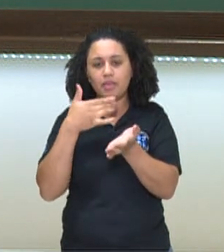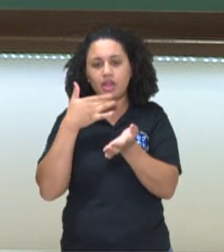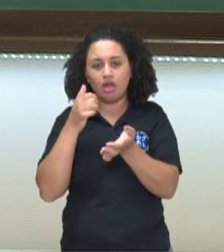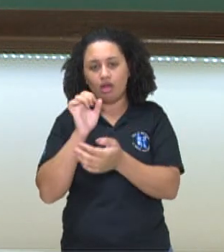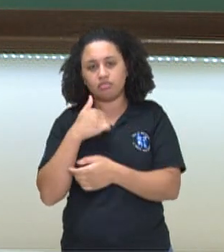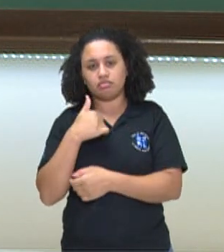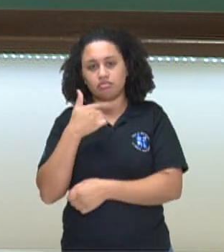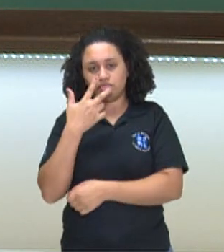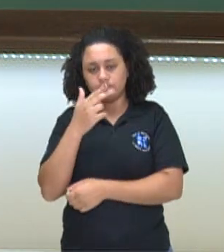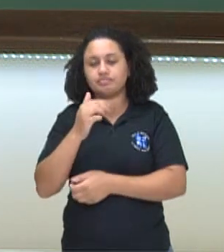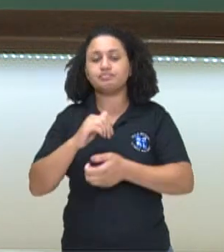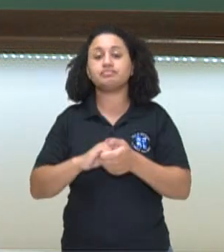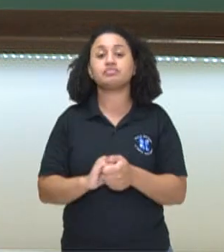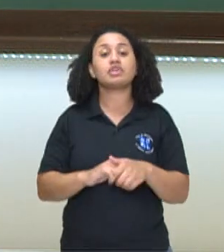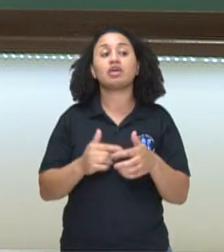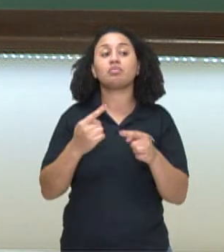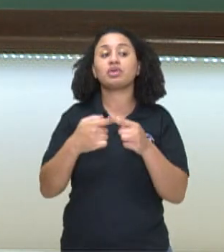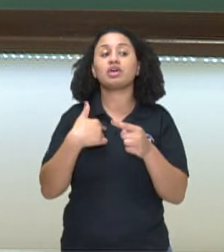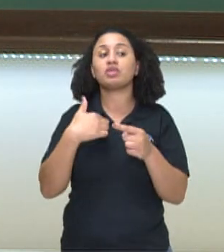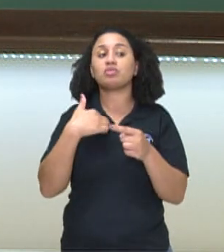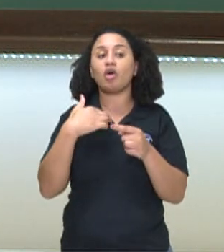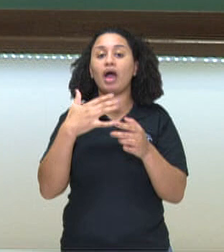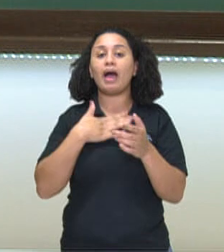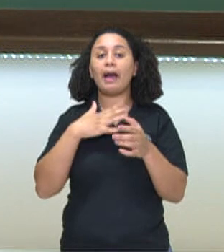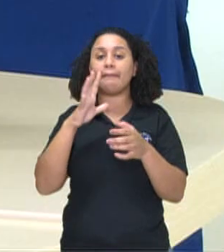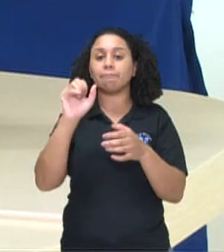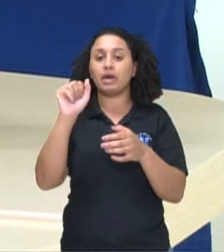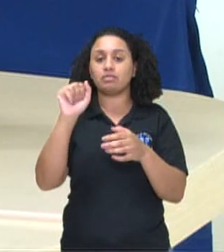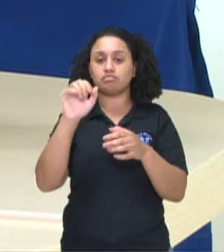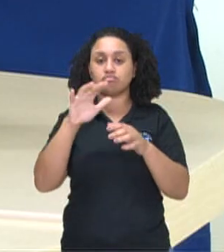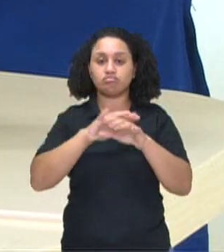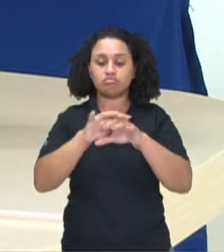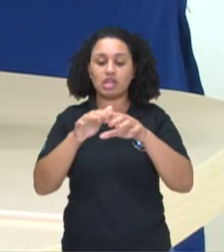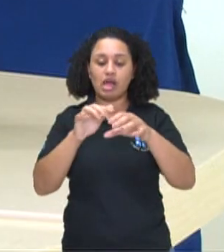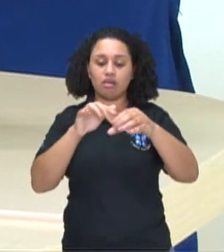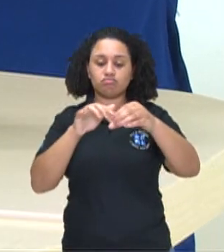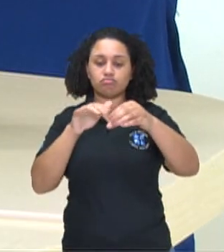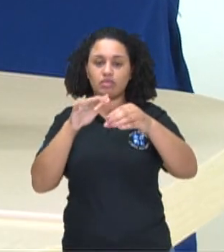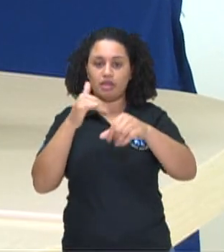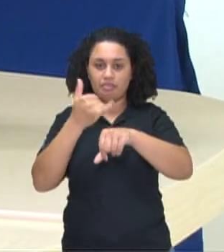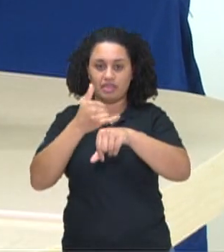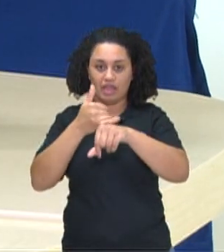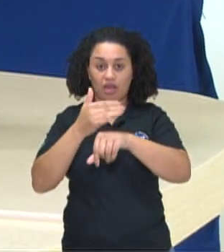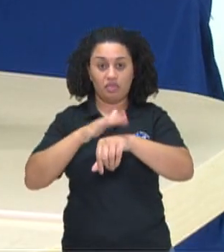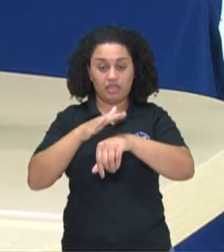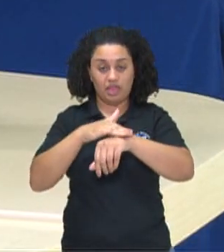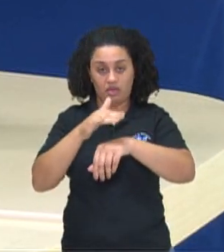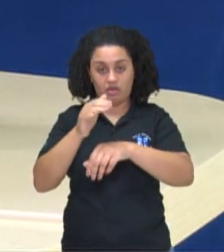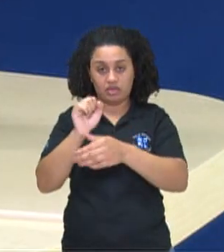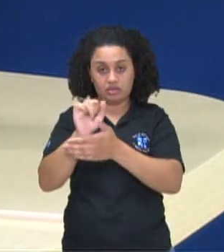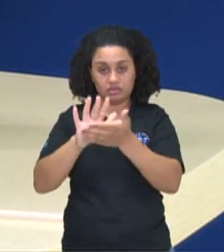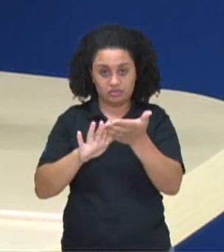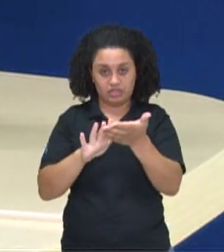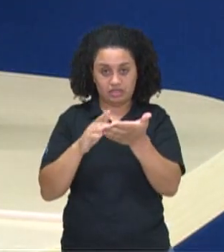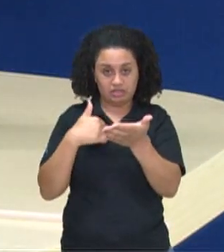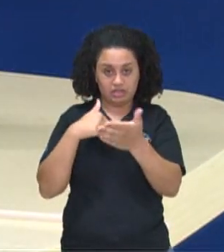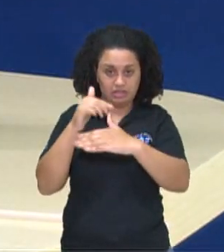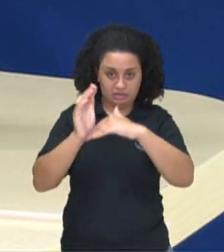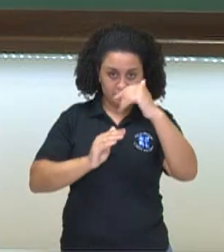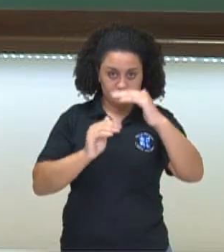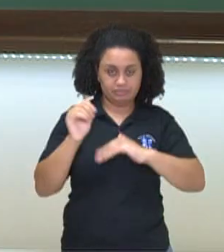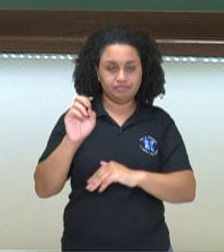bacana, porque você não pode estar em contato a sua mão com a tampa metálica durante a atividade experimental,